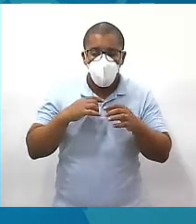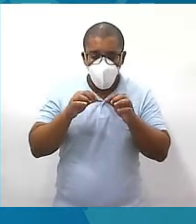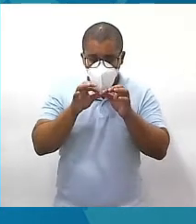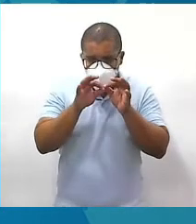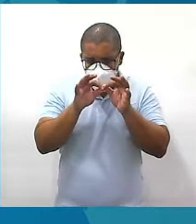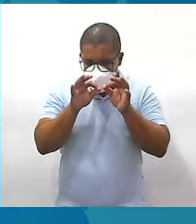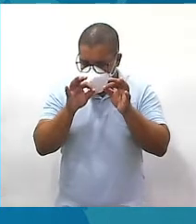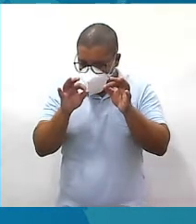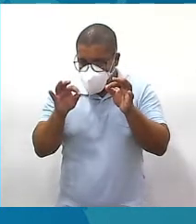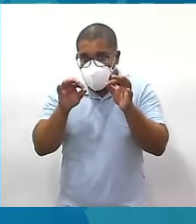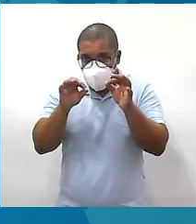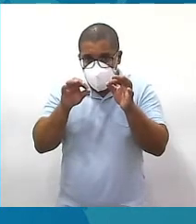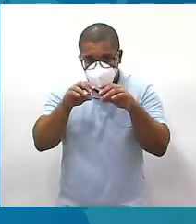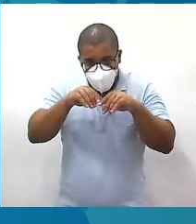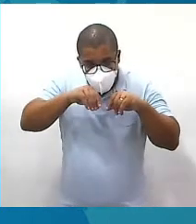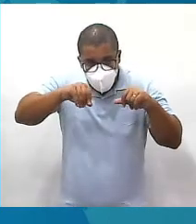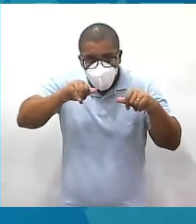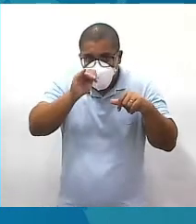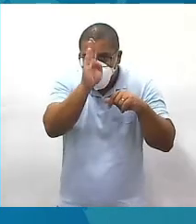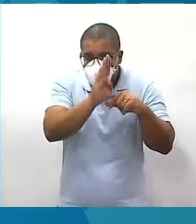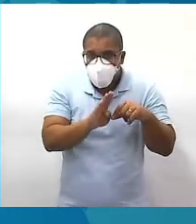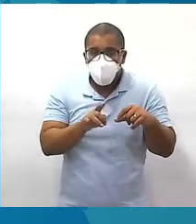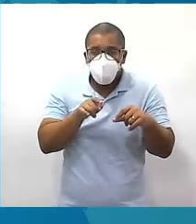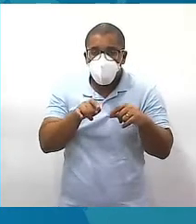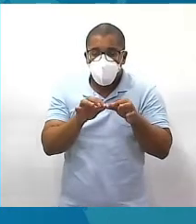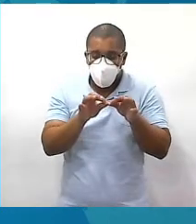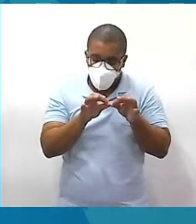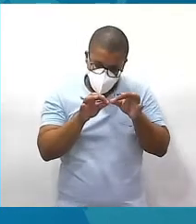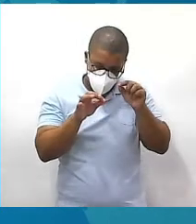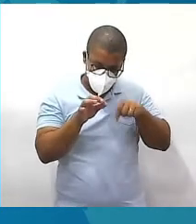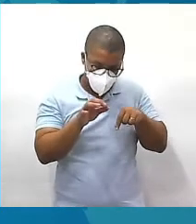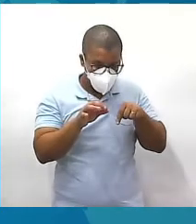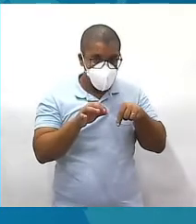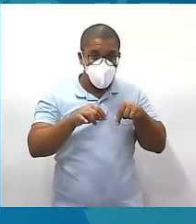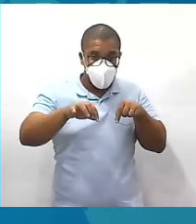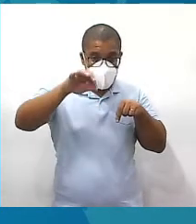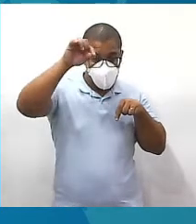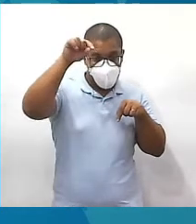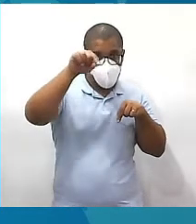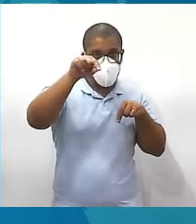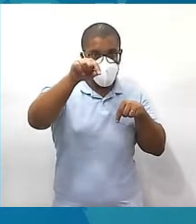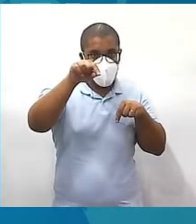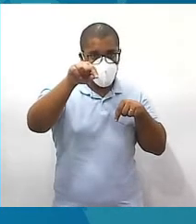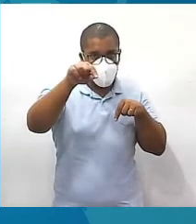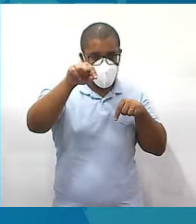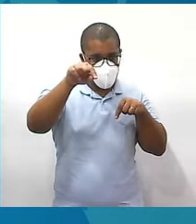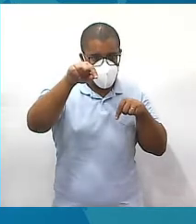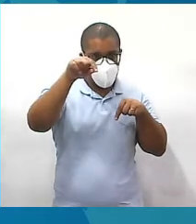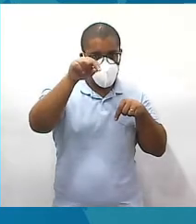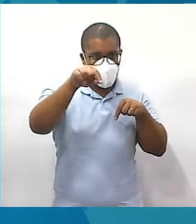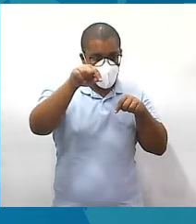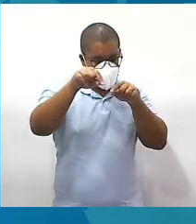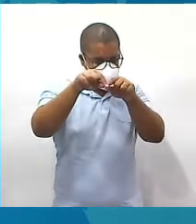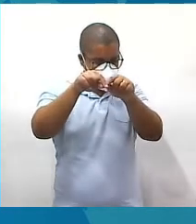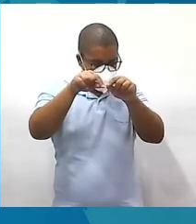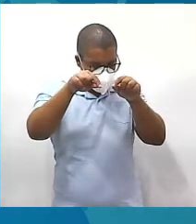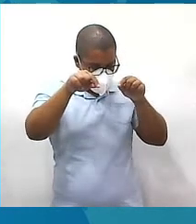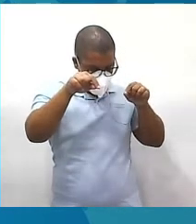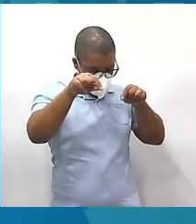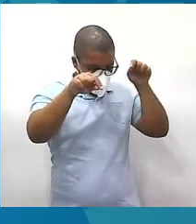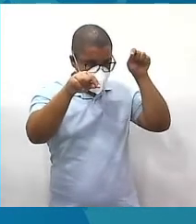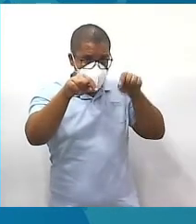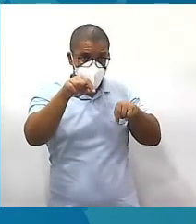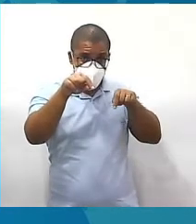costa brasileira, aí a gente mede a distância do centro, ou seja, do centro do ponto que toca, tá bom?